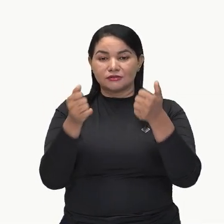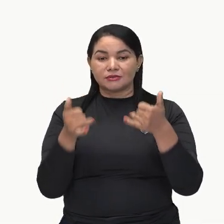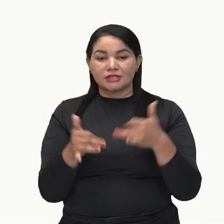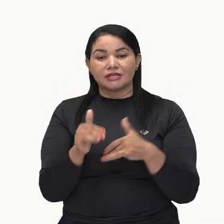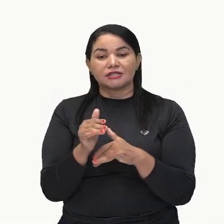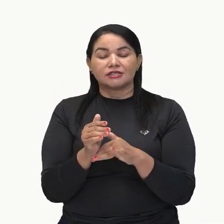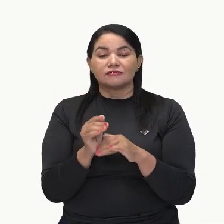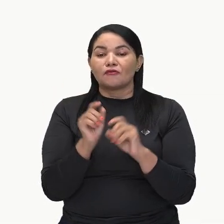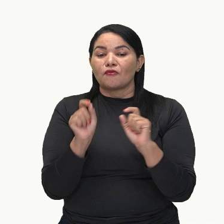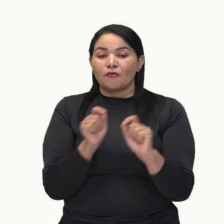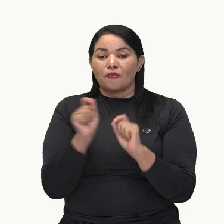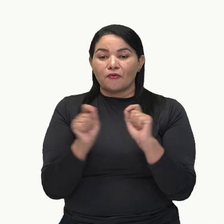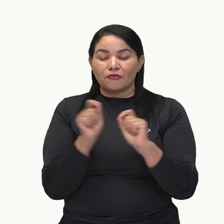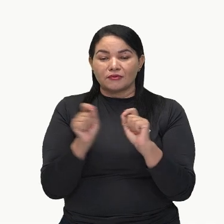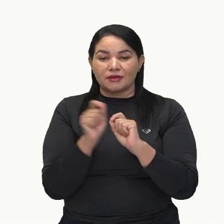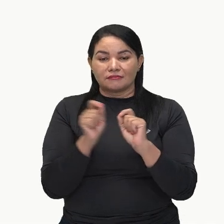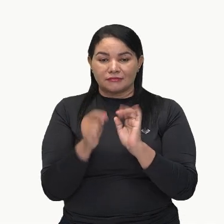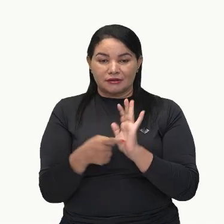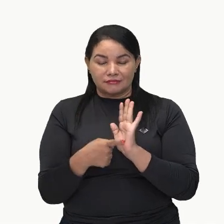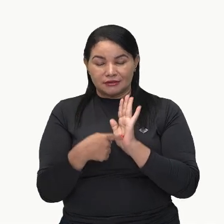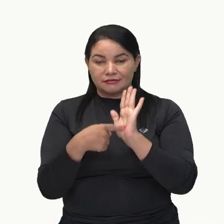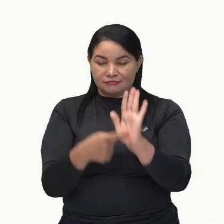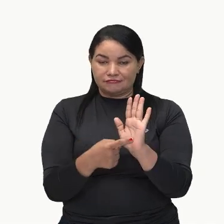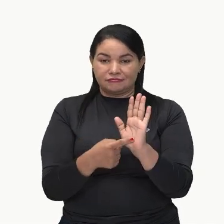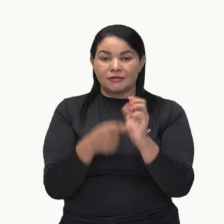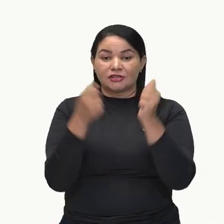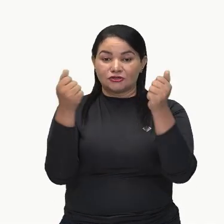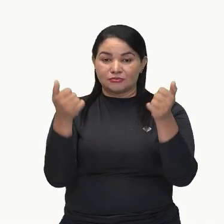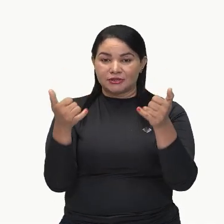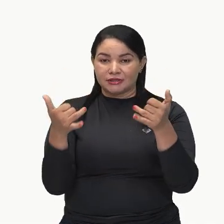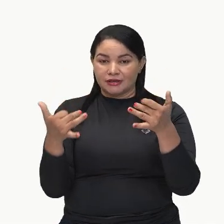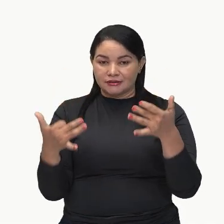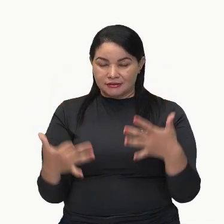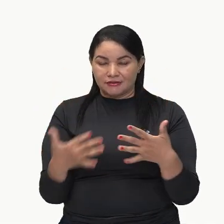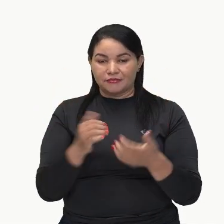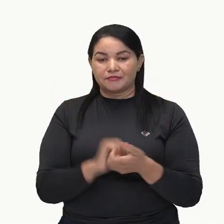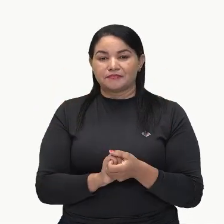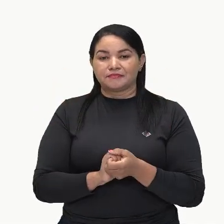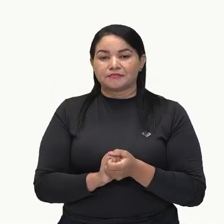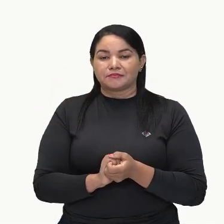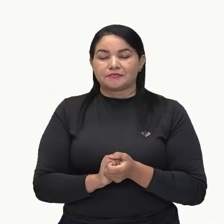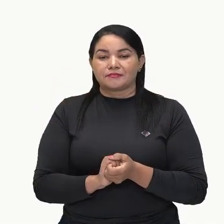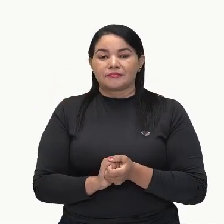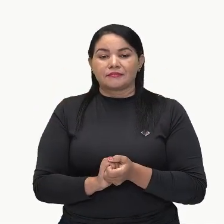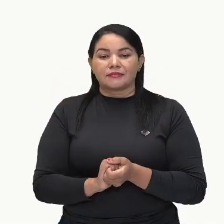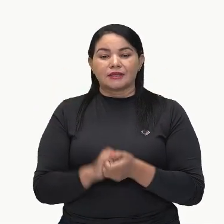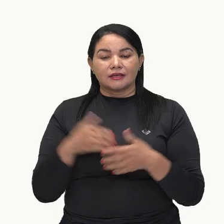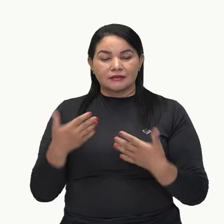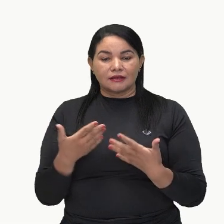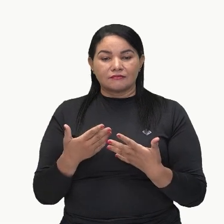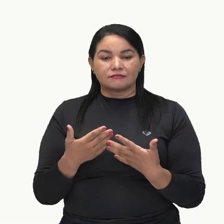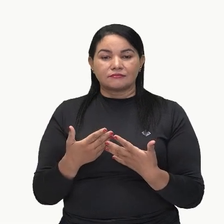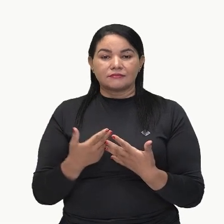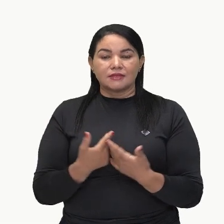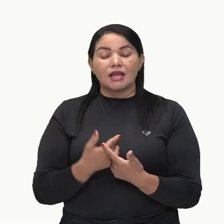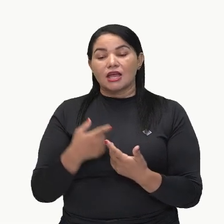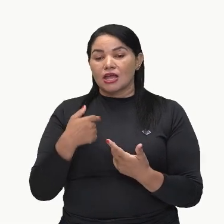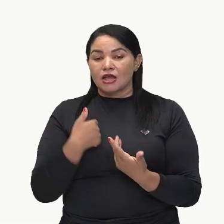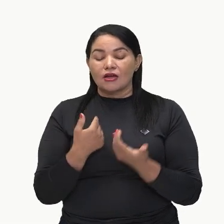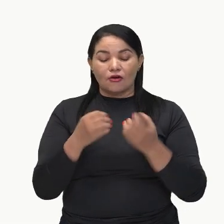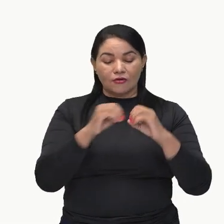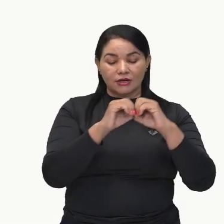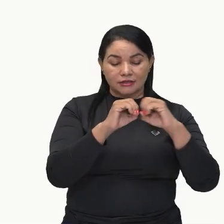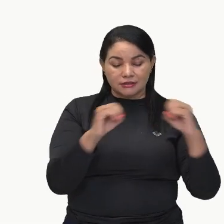vai apresentar uma explicação, tá bom? Então, eu disse lá numa primeira